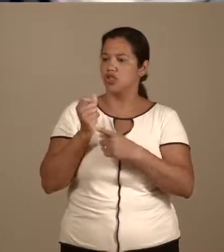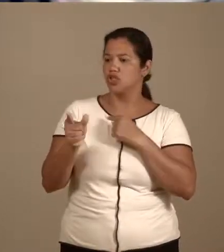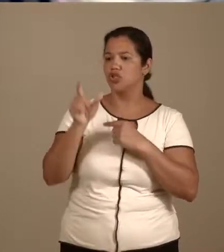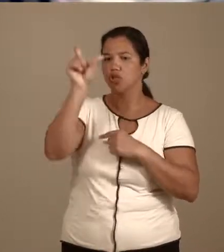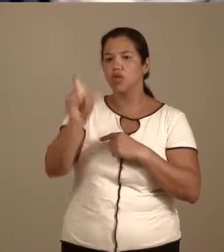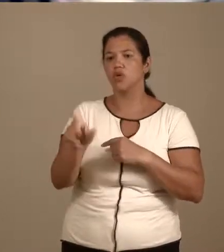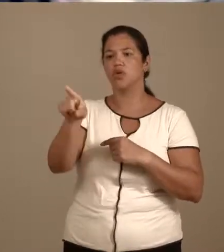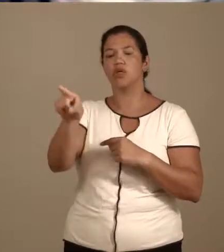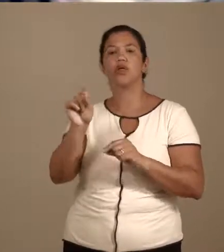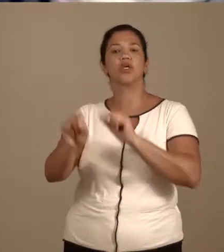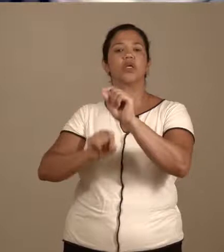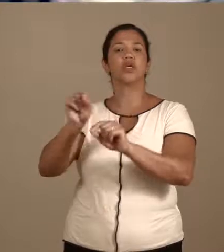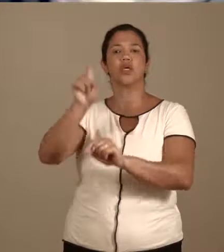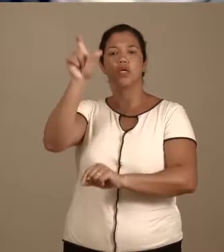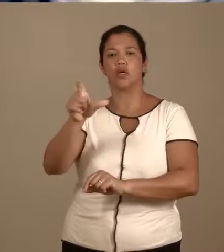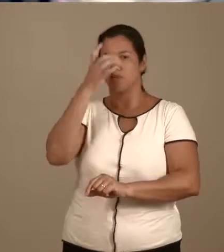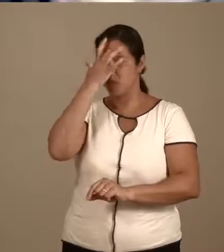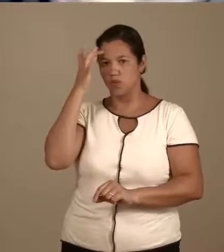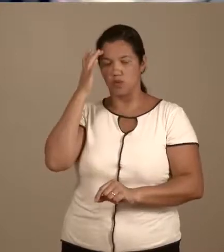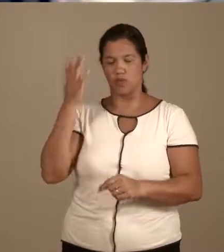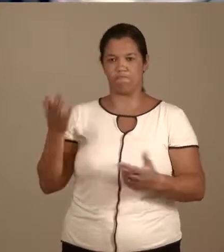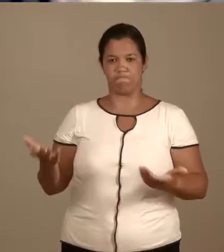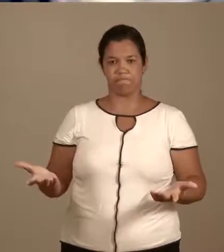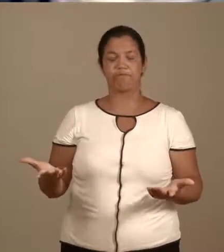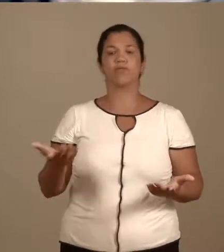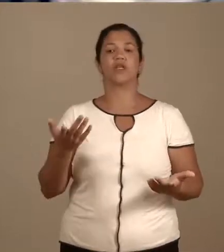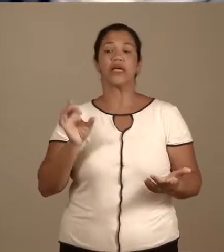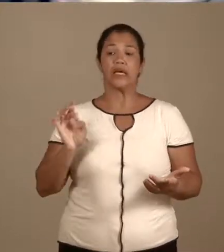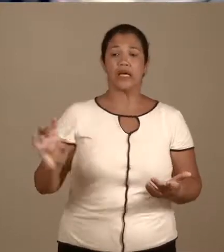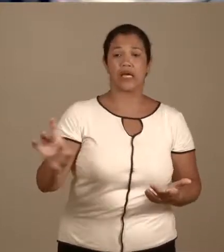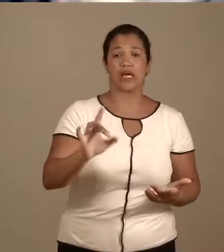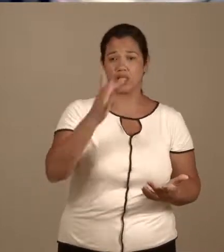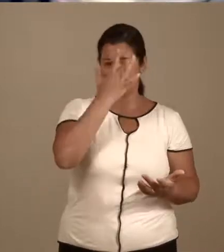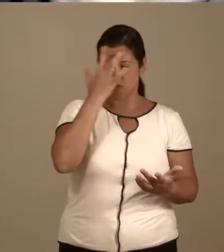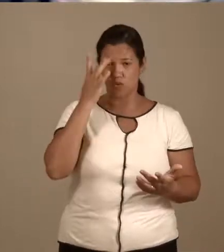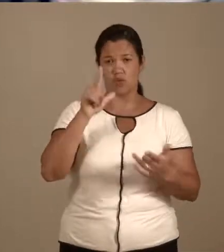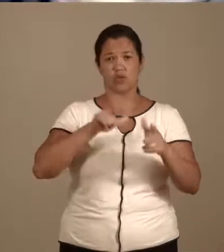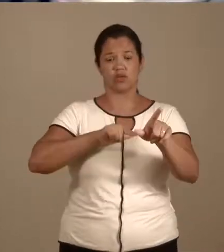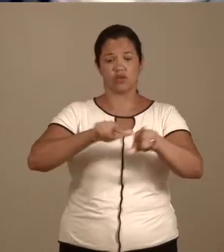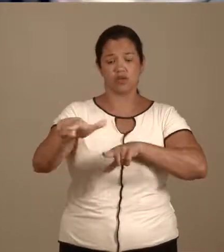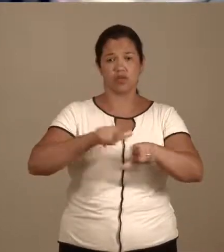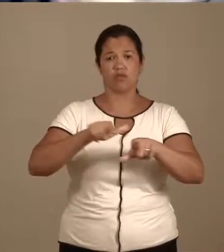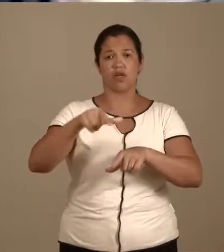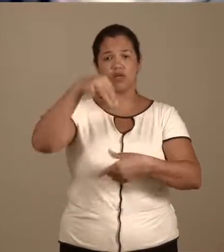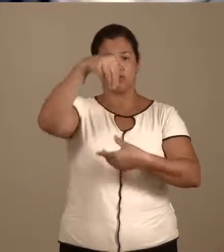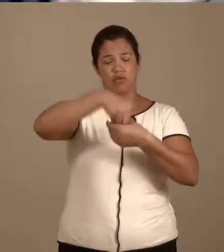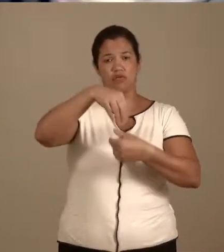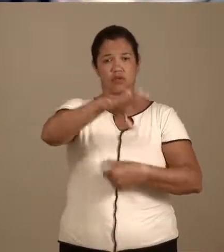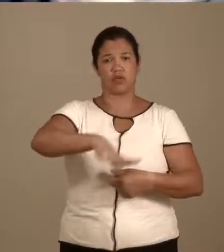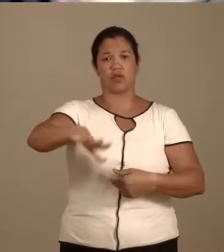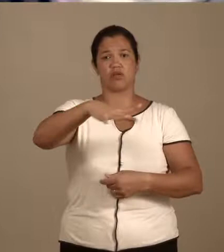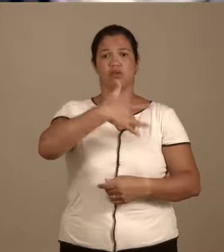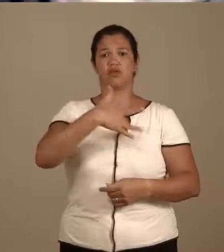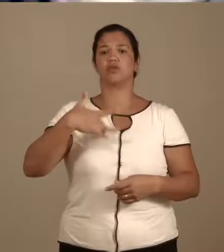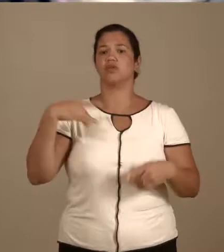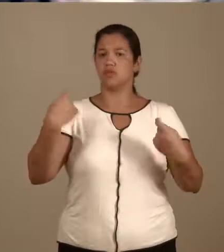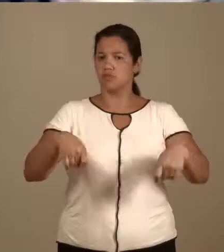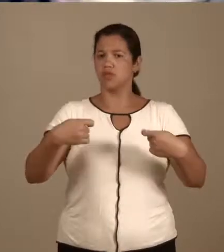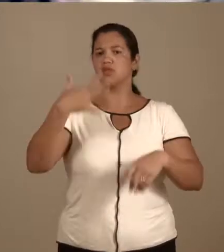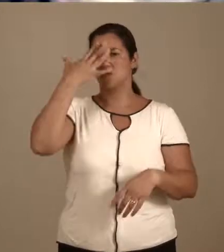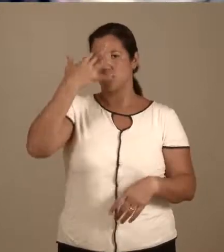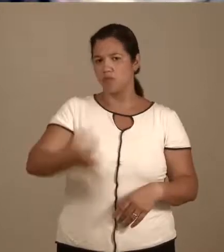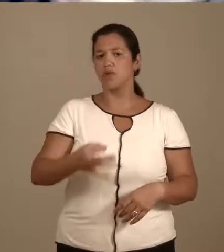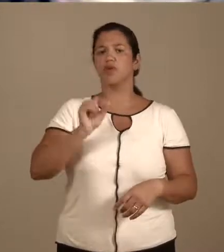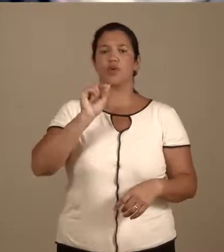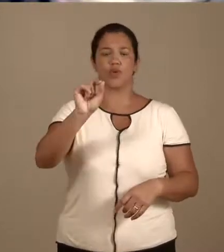da sua própria dignidade. E, ao mesmo tempo, cada pessoa que trabalha na área da saúde precisa entender um